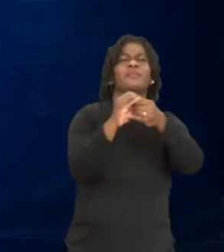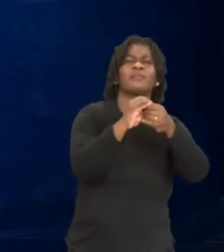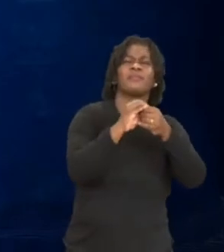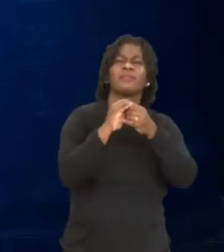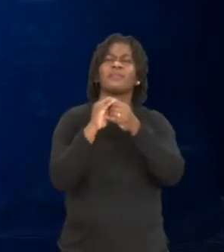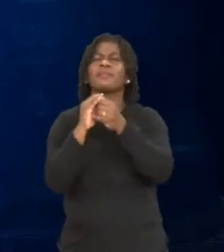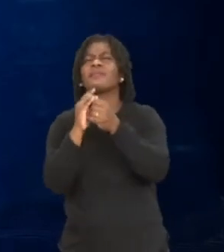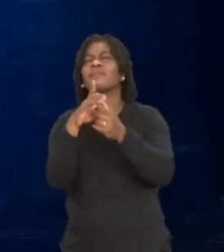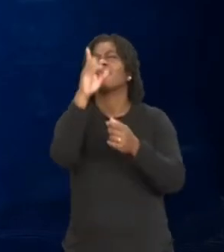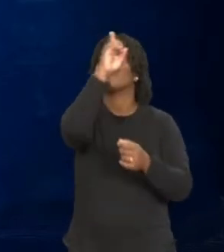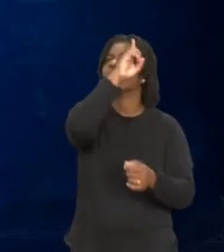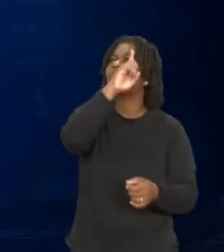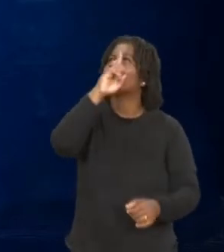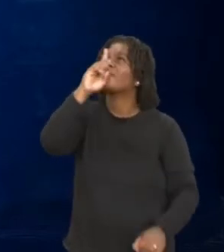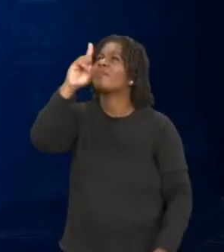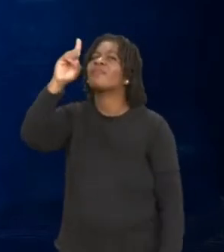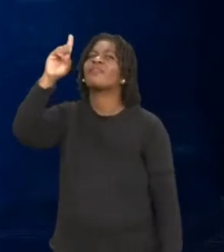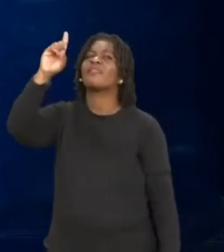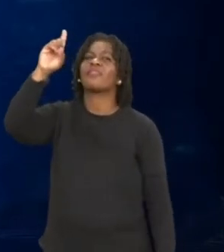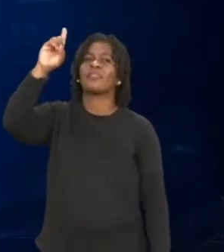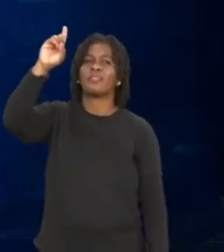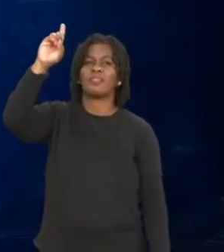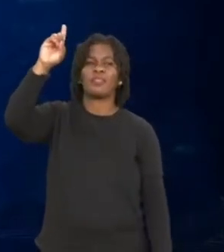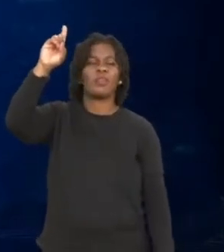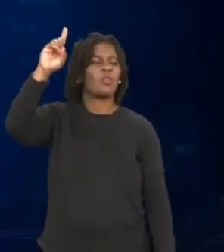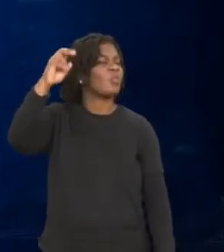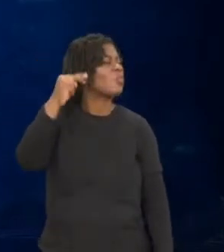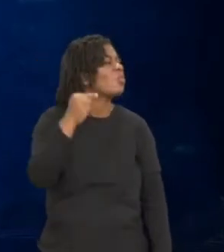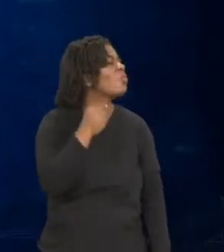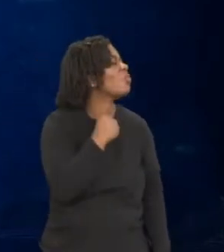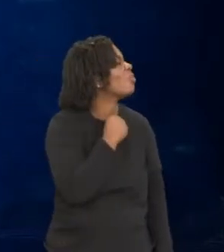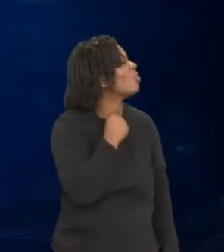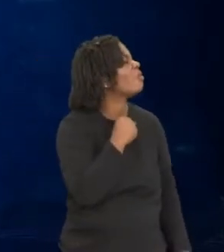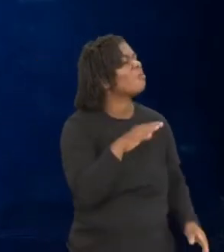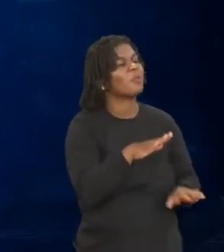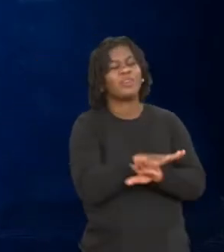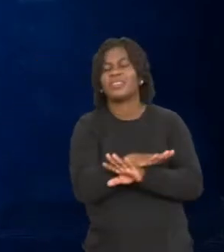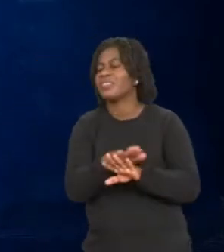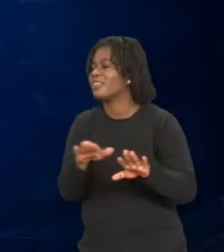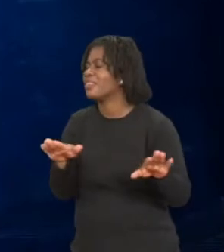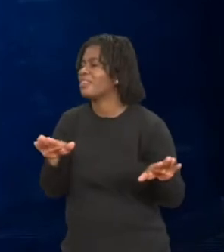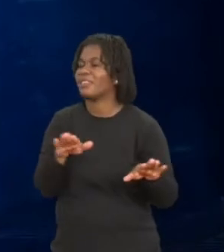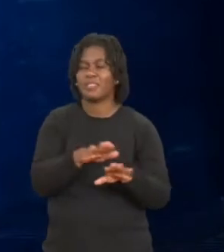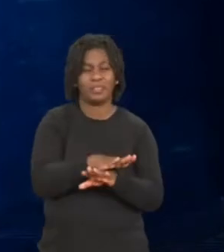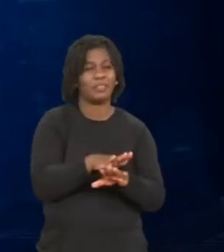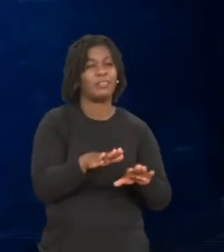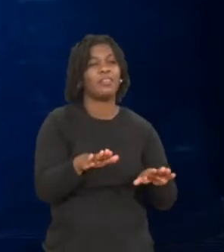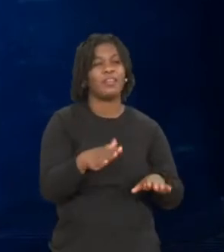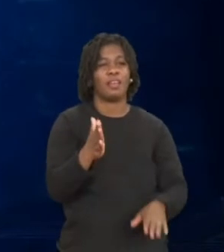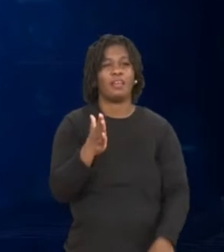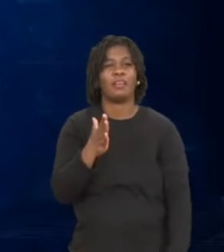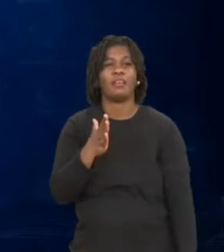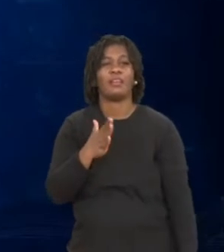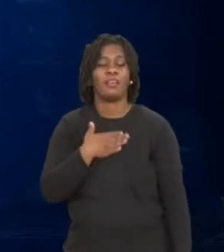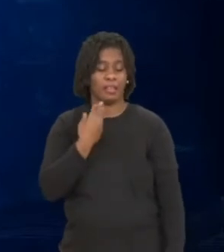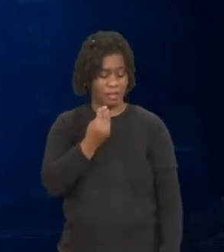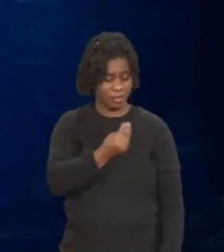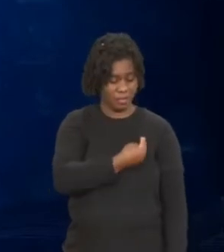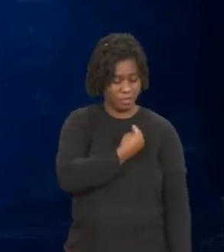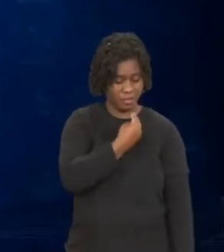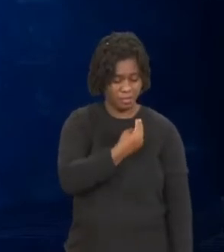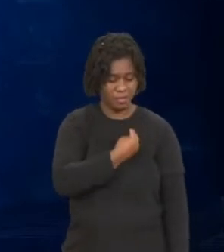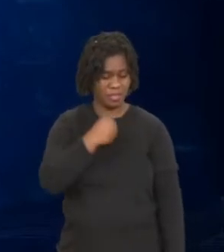Minha aliança com meu Deus não pode acabar. A minha vida sem Jesus não